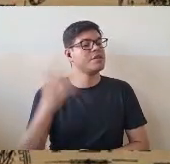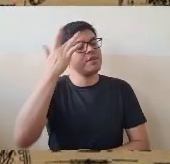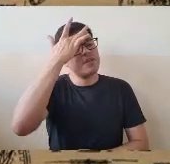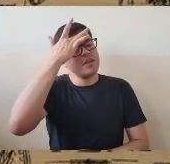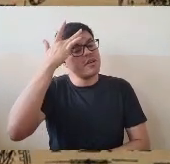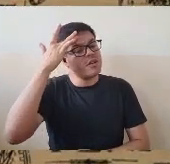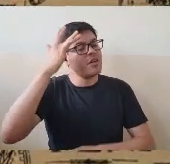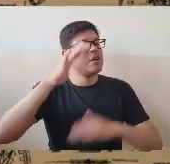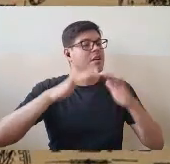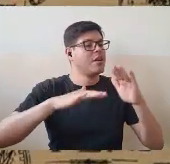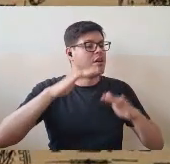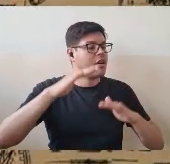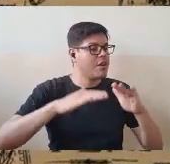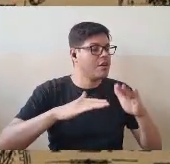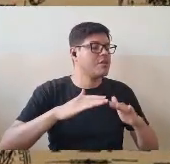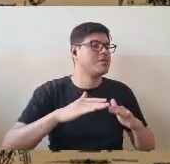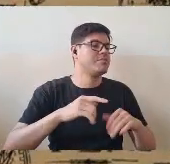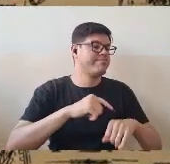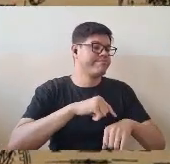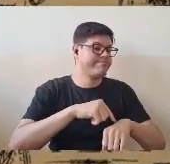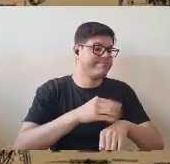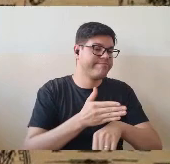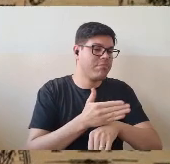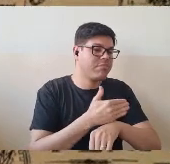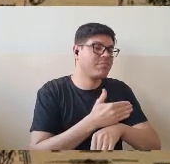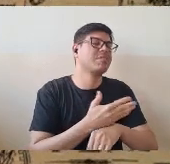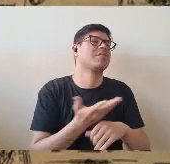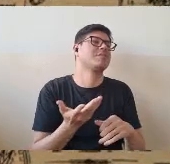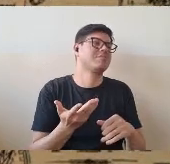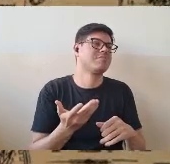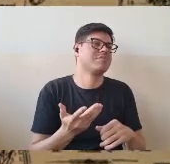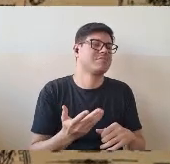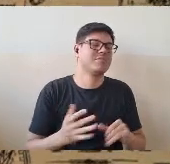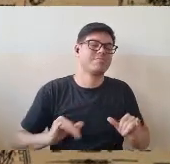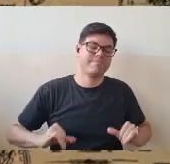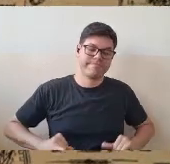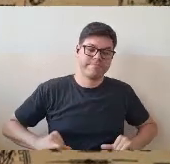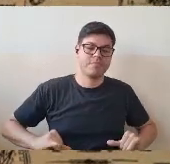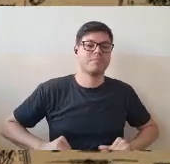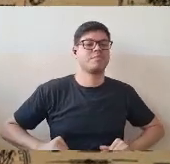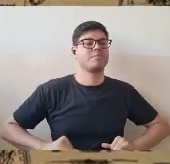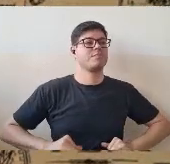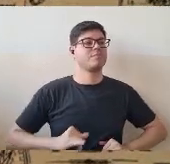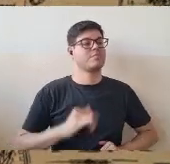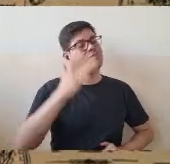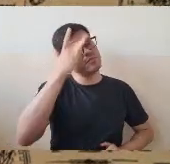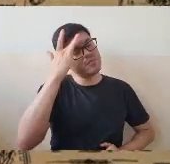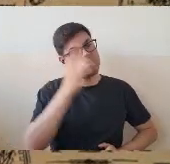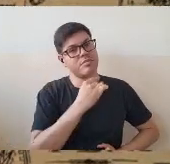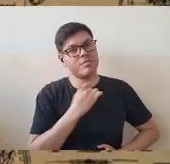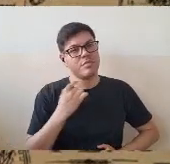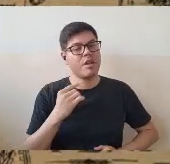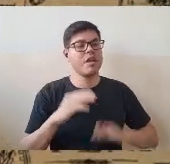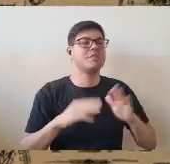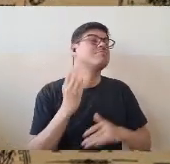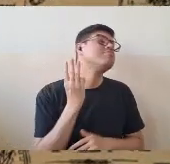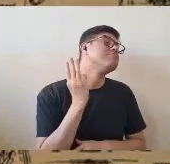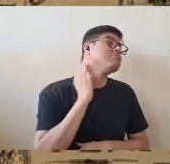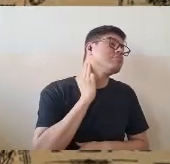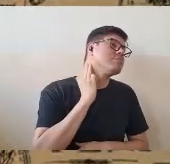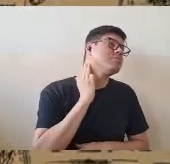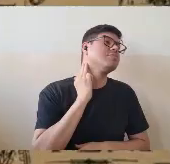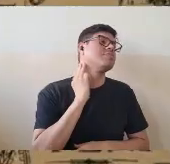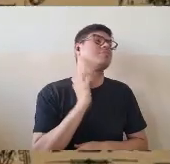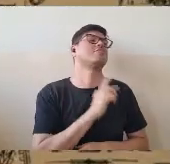o êxito que a gente desejava. Muito doloridamente, mas isso aí existe. Às vezes é uma meningite Eu ia falar da o alarme meningite. é retardado,